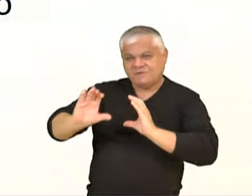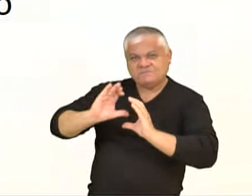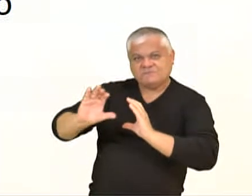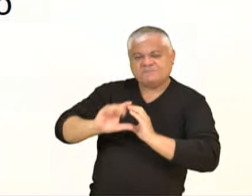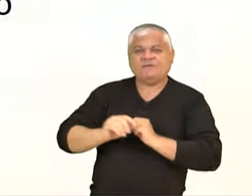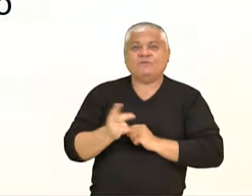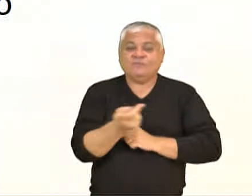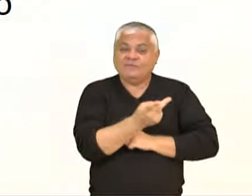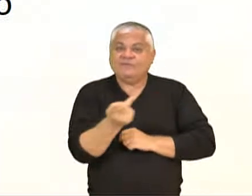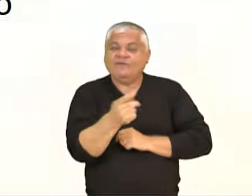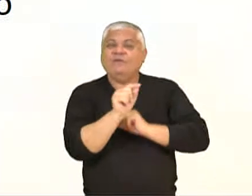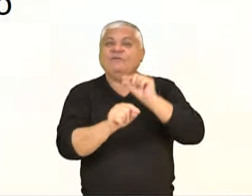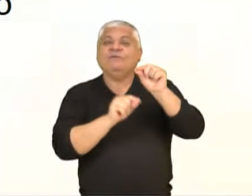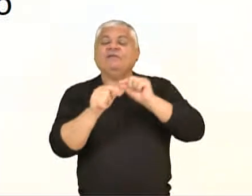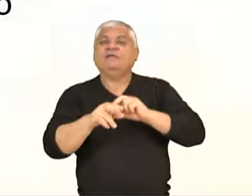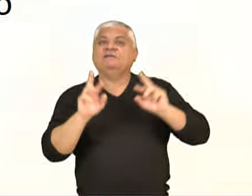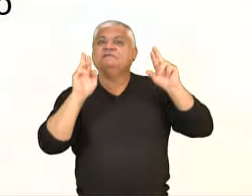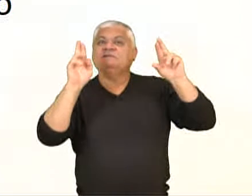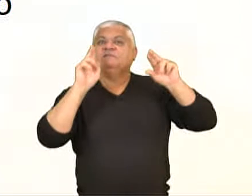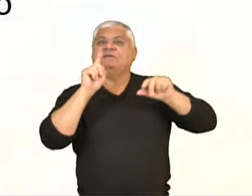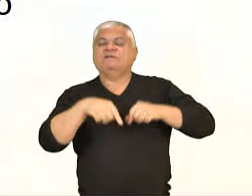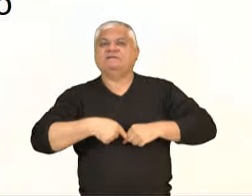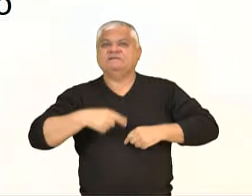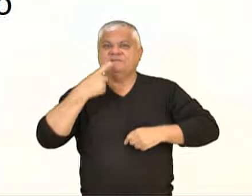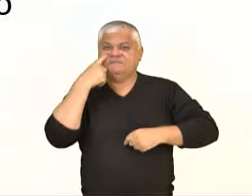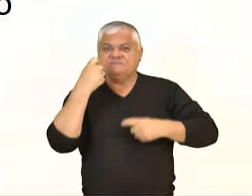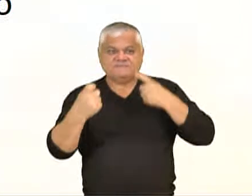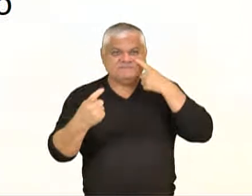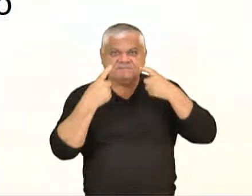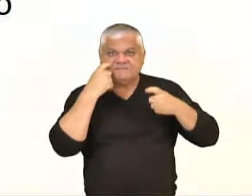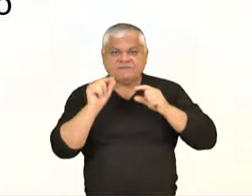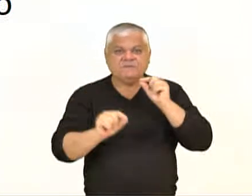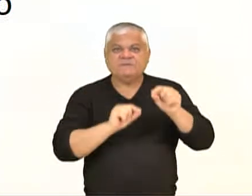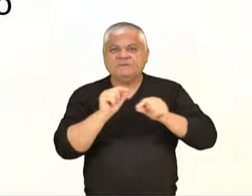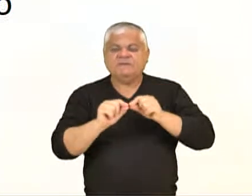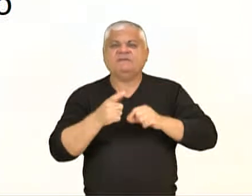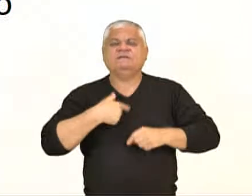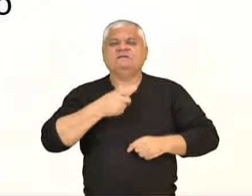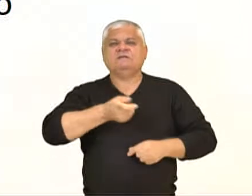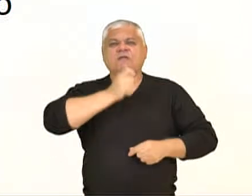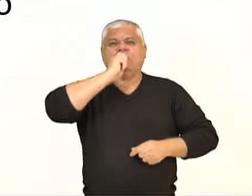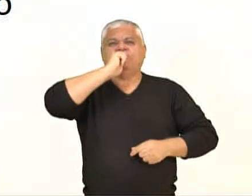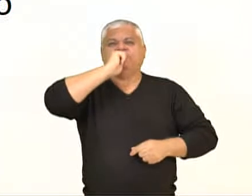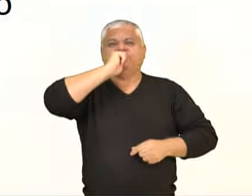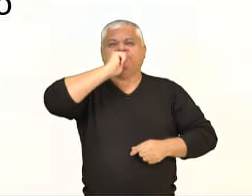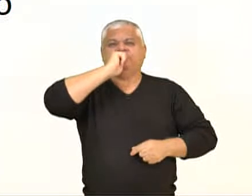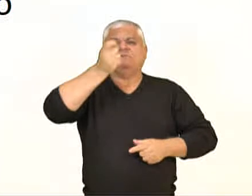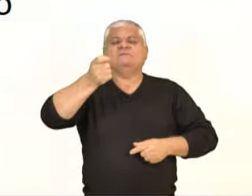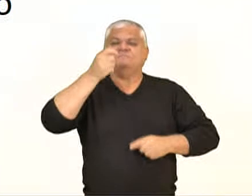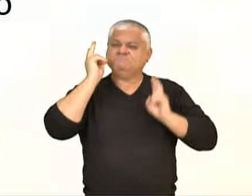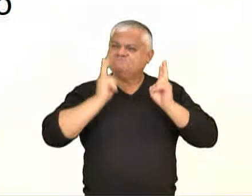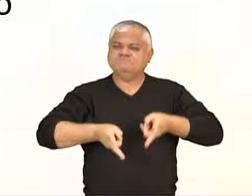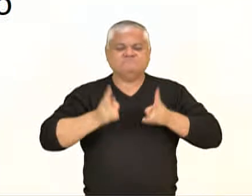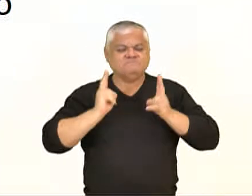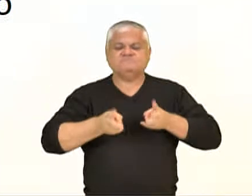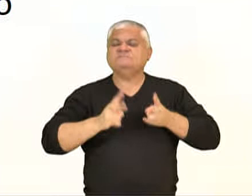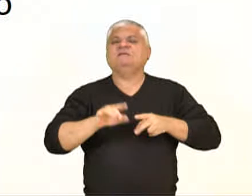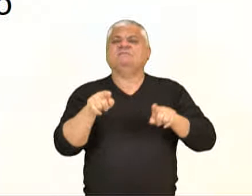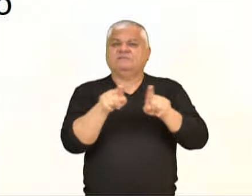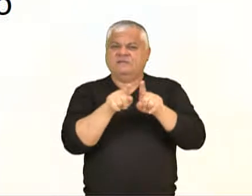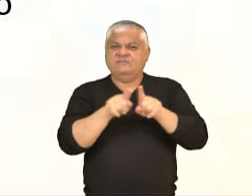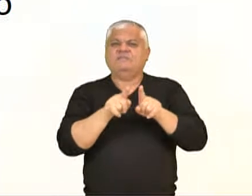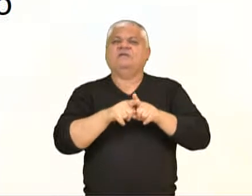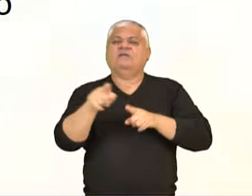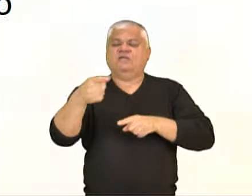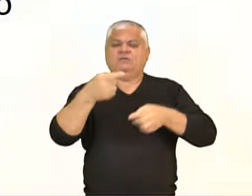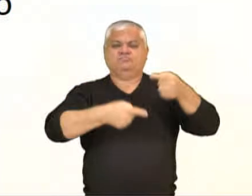Ninguém espera que, com tantos interesses envolvidos, a arbitragem possa apitar com o mesmo espírito de isenção,